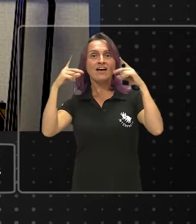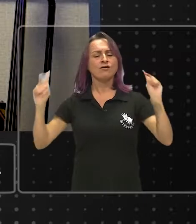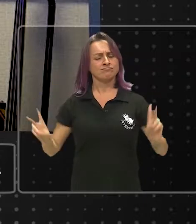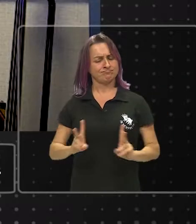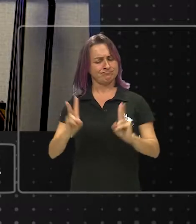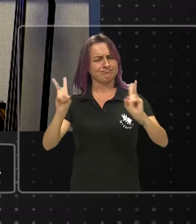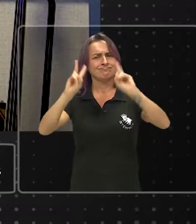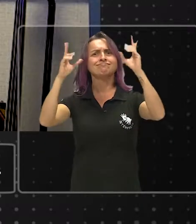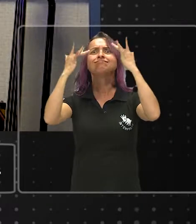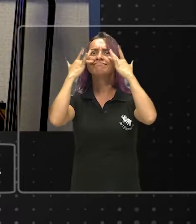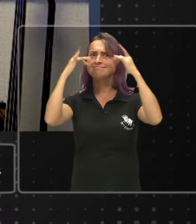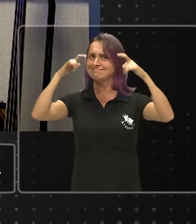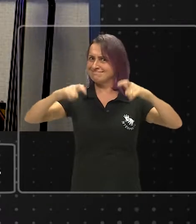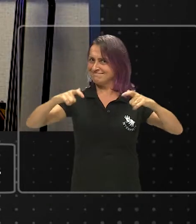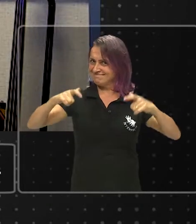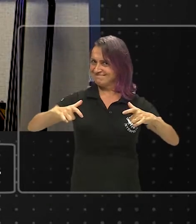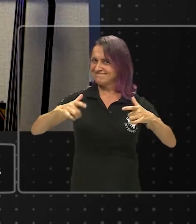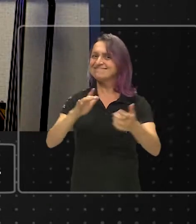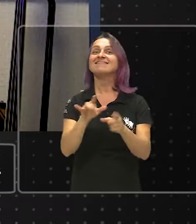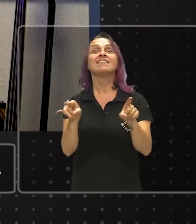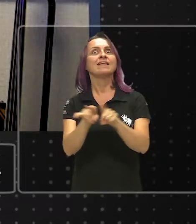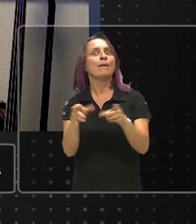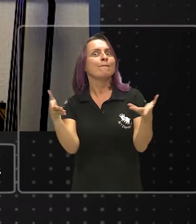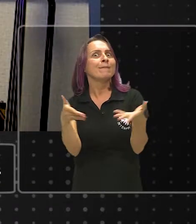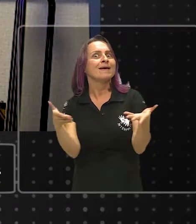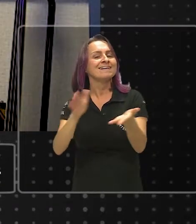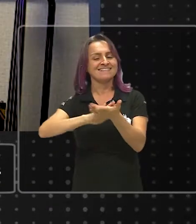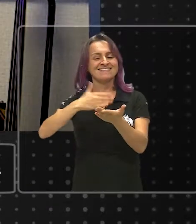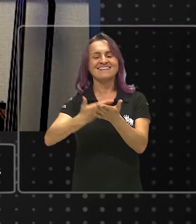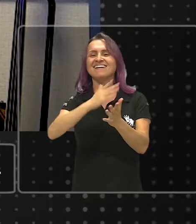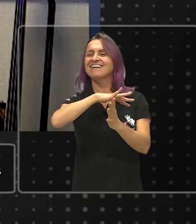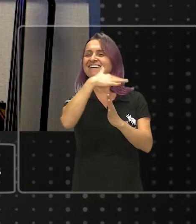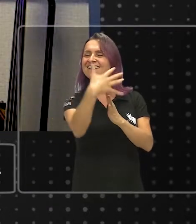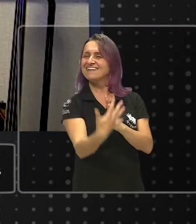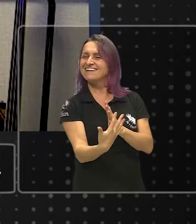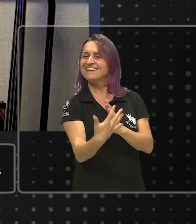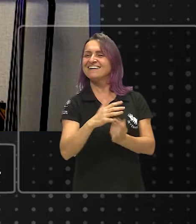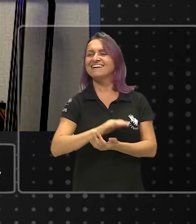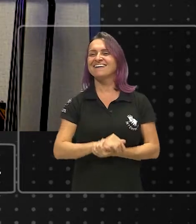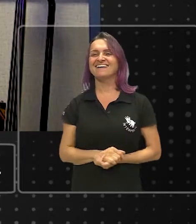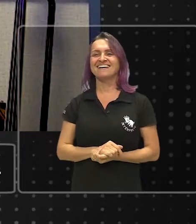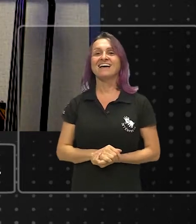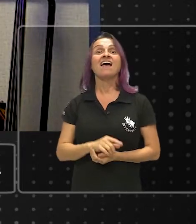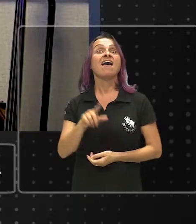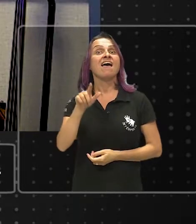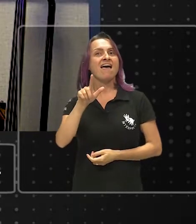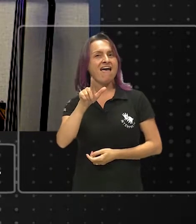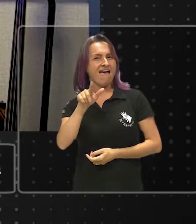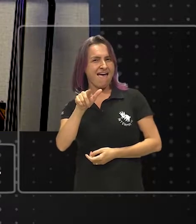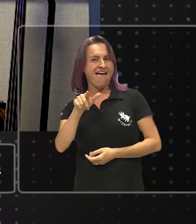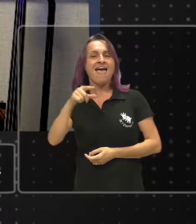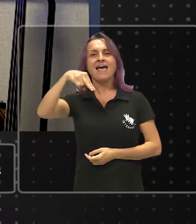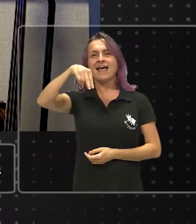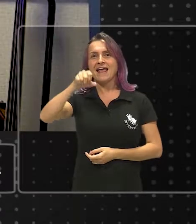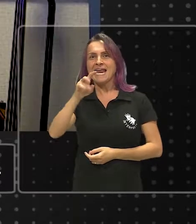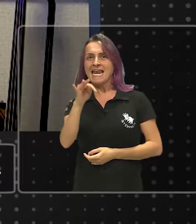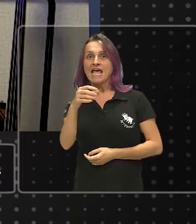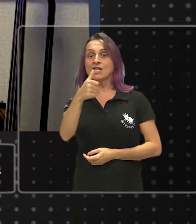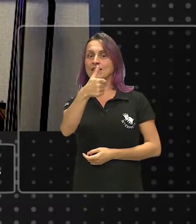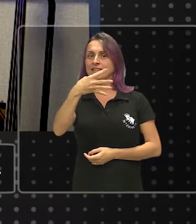valoriza o artista local, também agora com tradução em Libras. Será transmitido na NET,